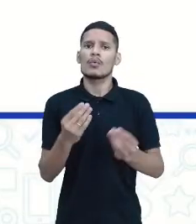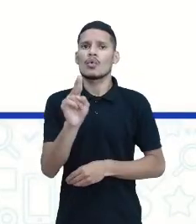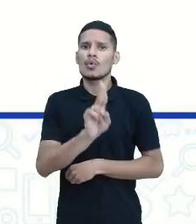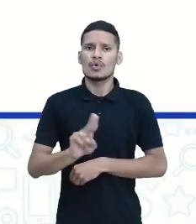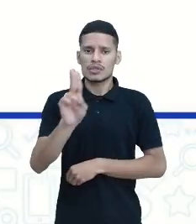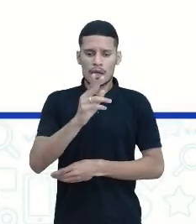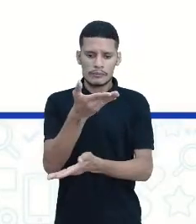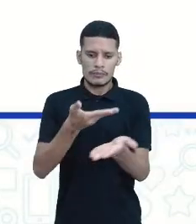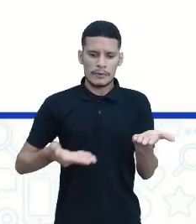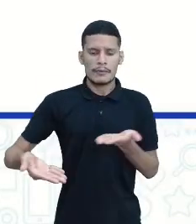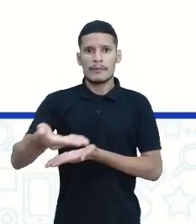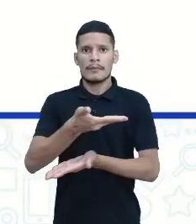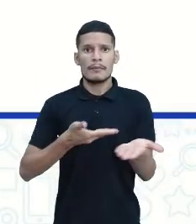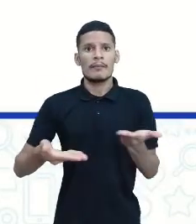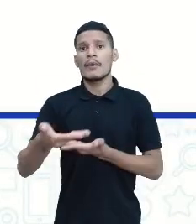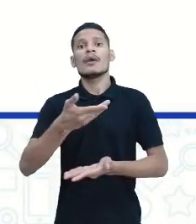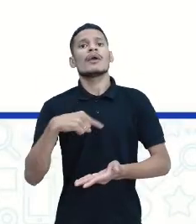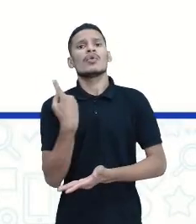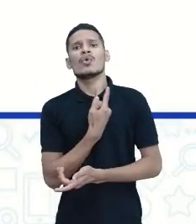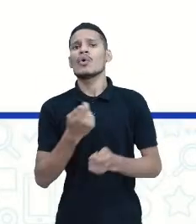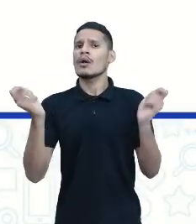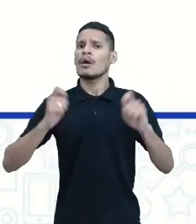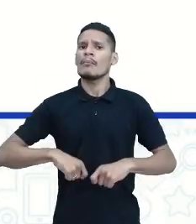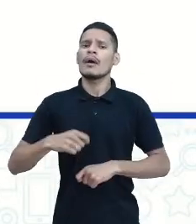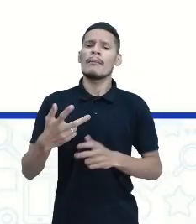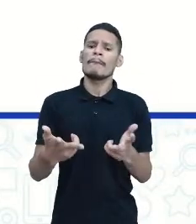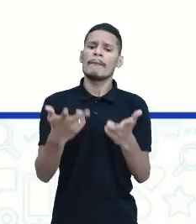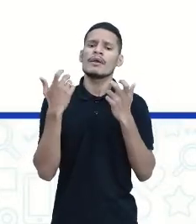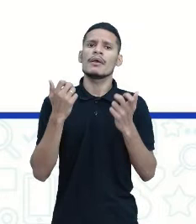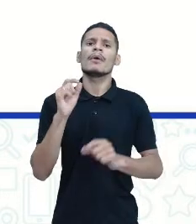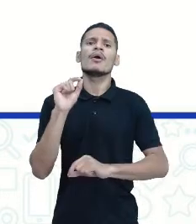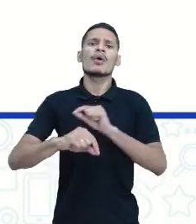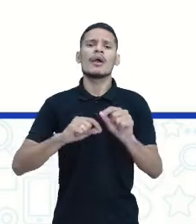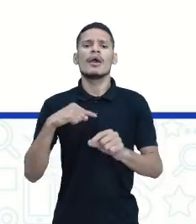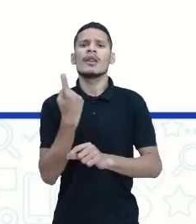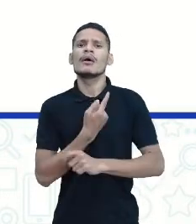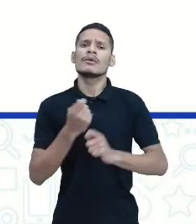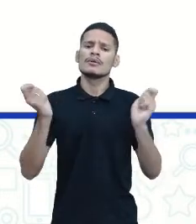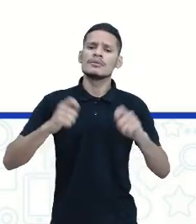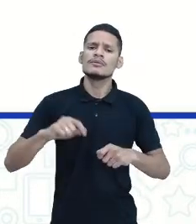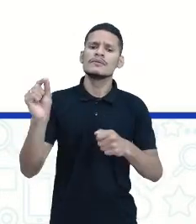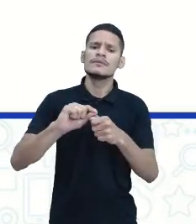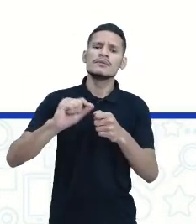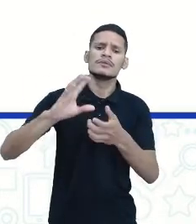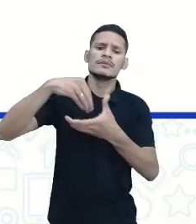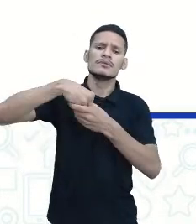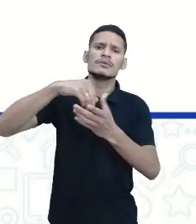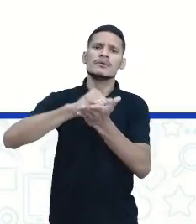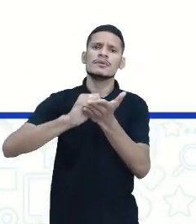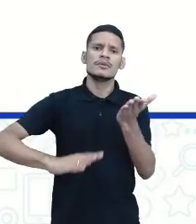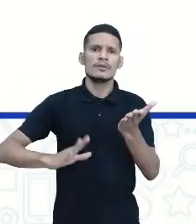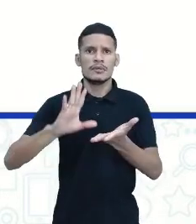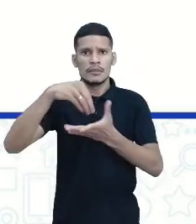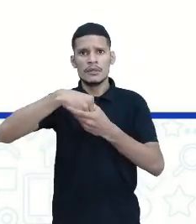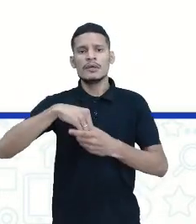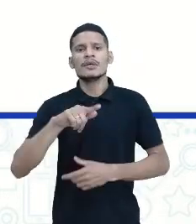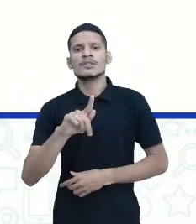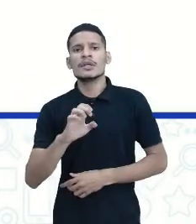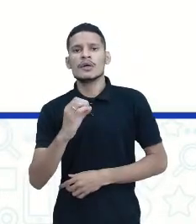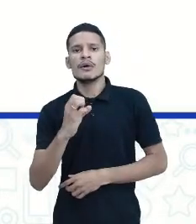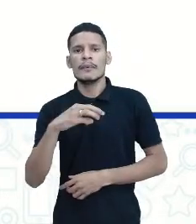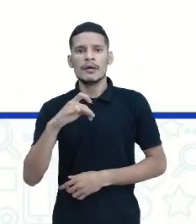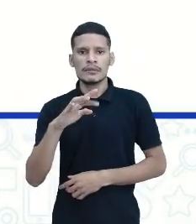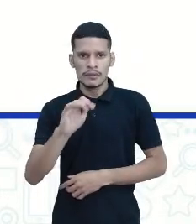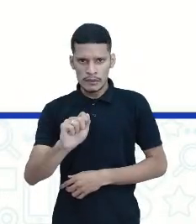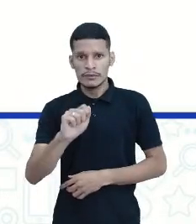dessas relações de modo que a gente consiga perceber como é que a gente faz isso em atividades de geometria, tá certo? Então